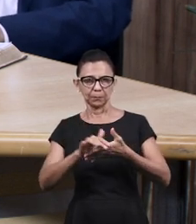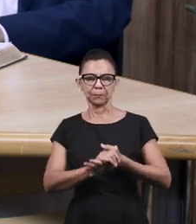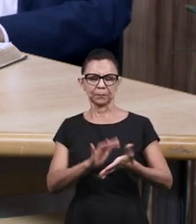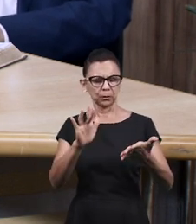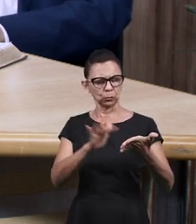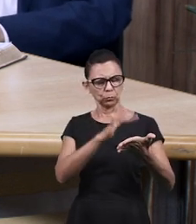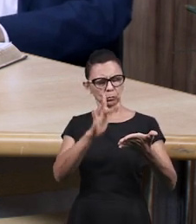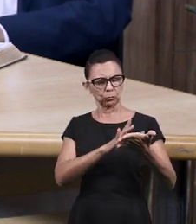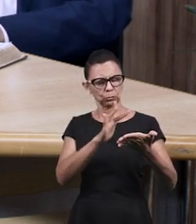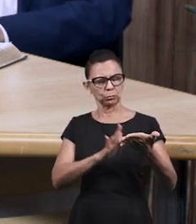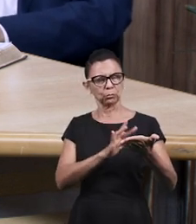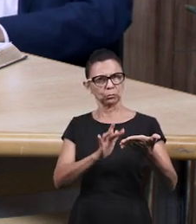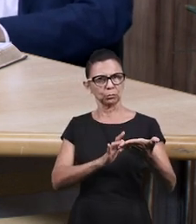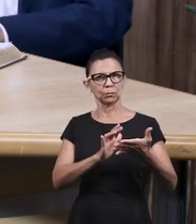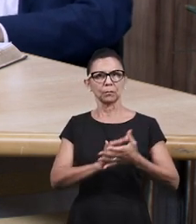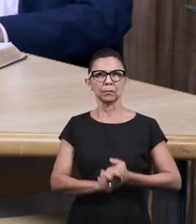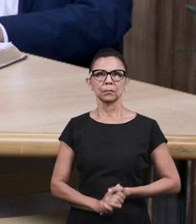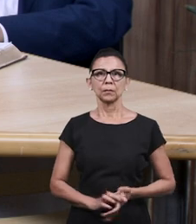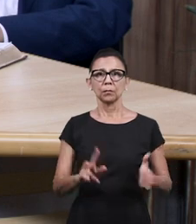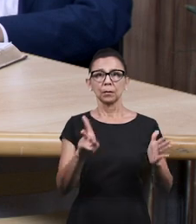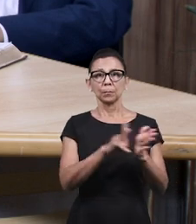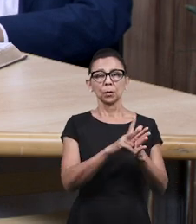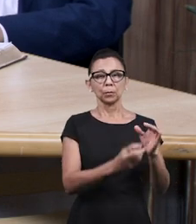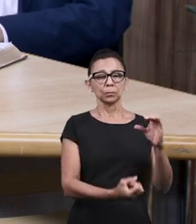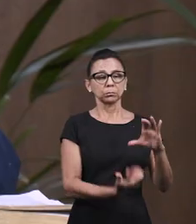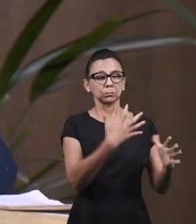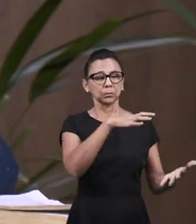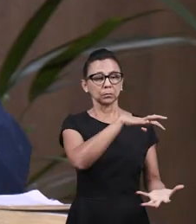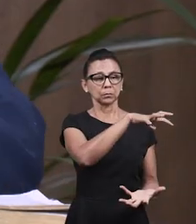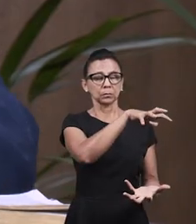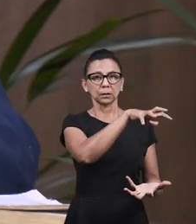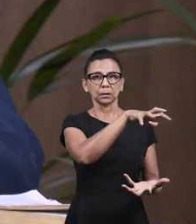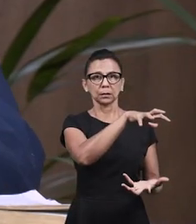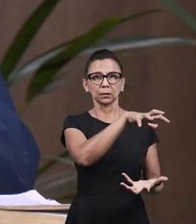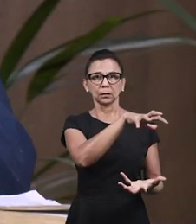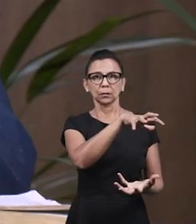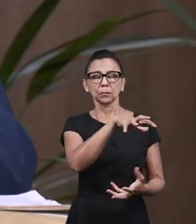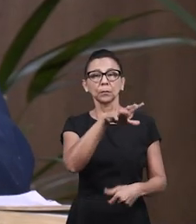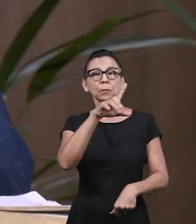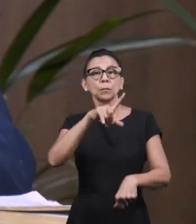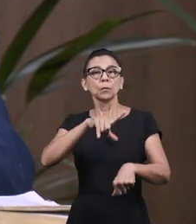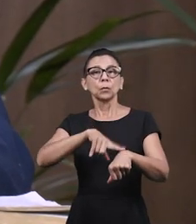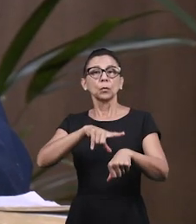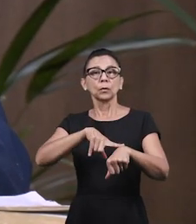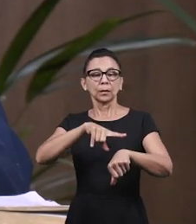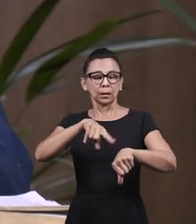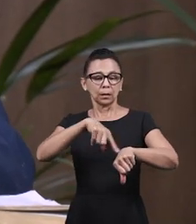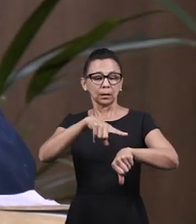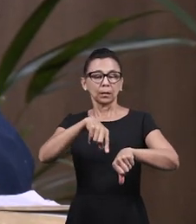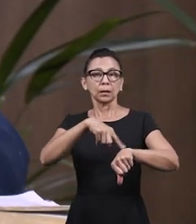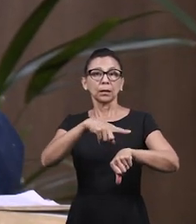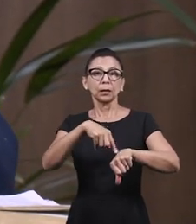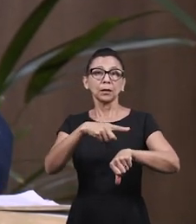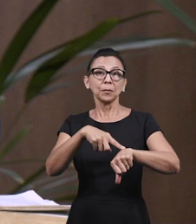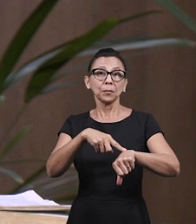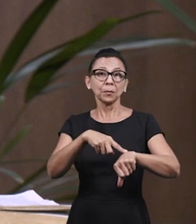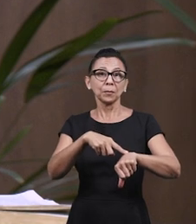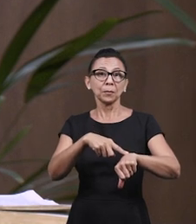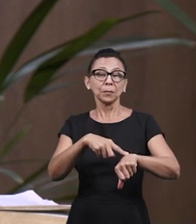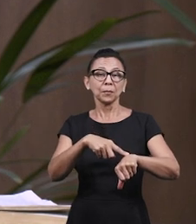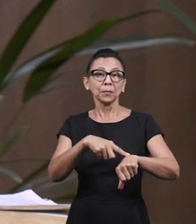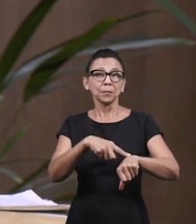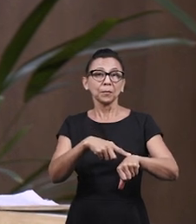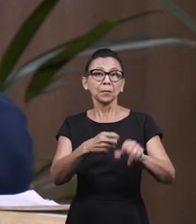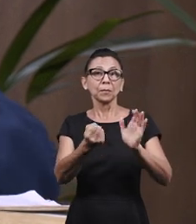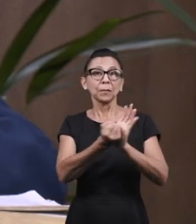fundamental do universo criador, porque o tempo, ele marca também a medida das